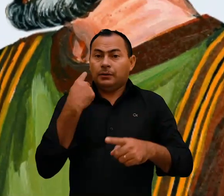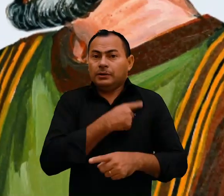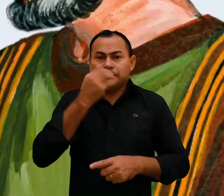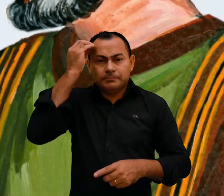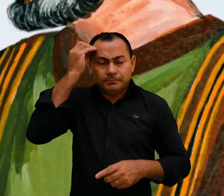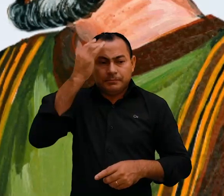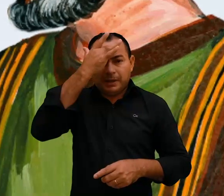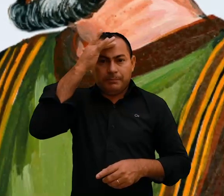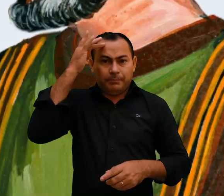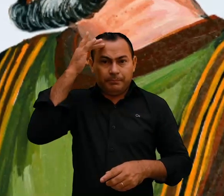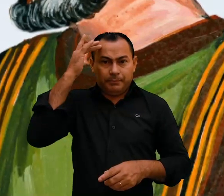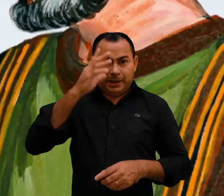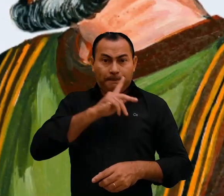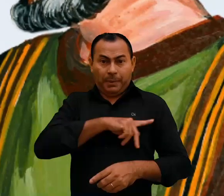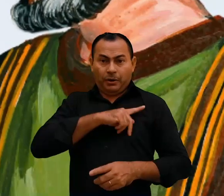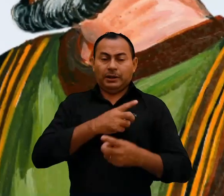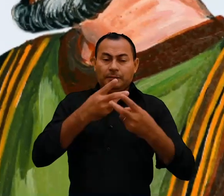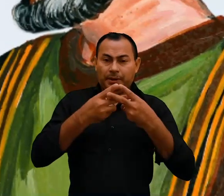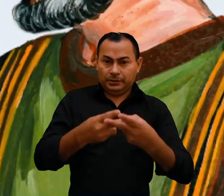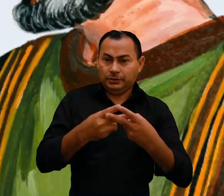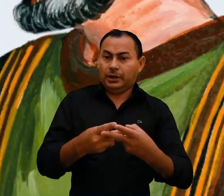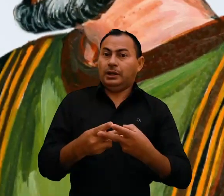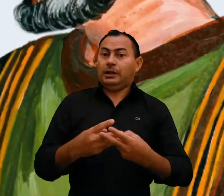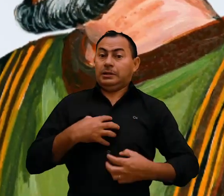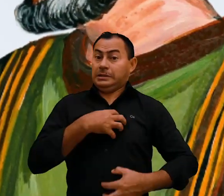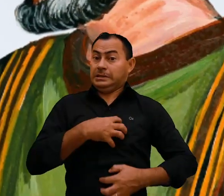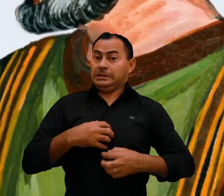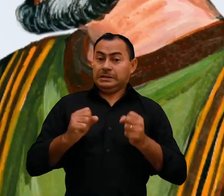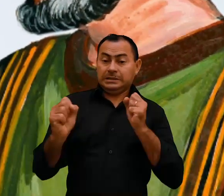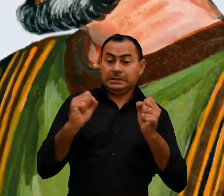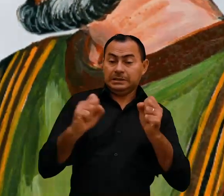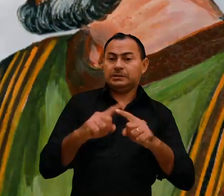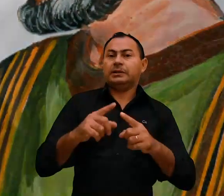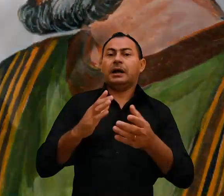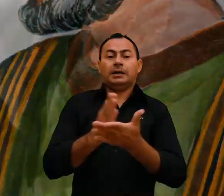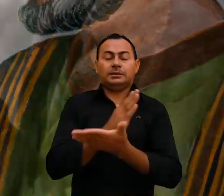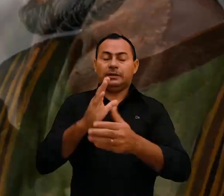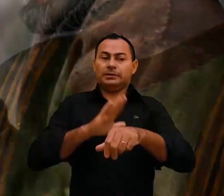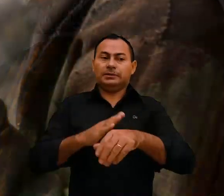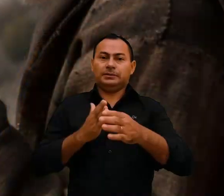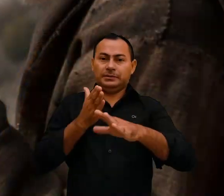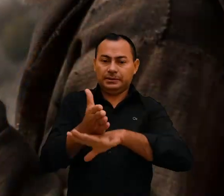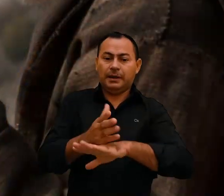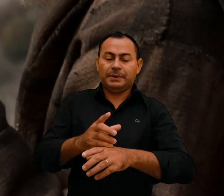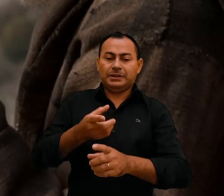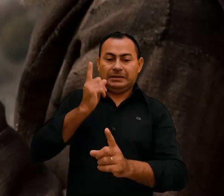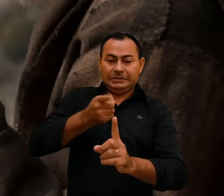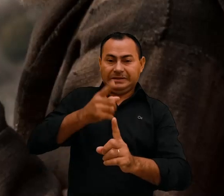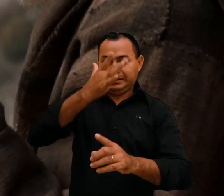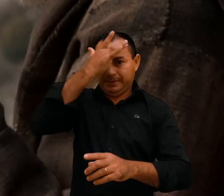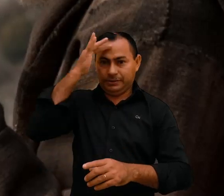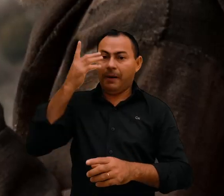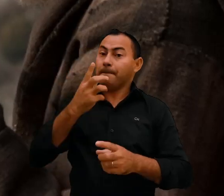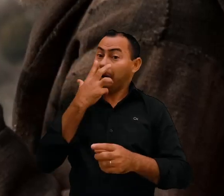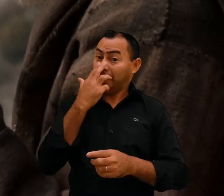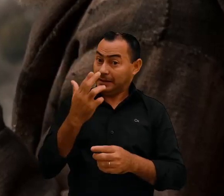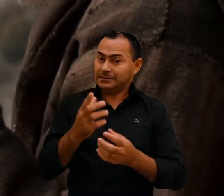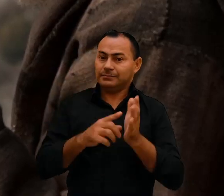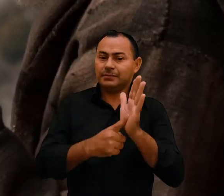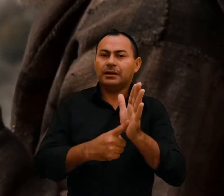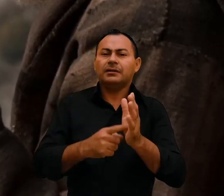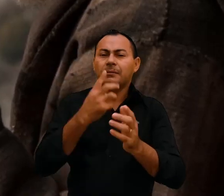imaginamos que pau não fosse uma pessoa paciente ele era muito enérgico e parece que às vezes ele passava por cima das pessoas